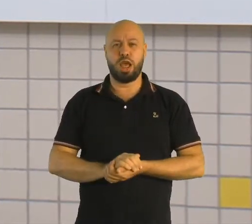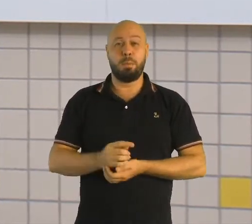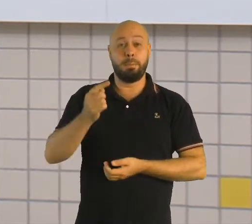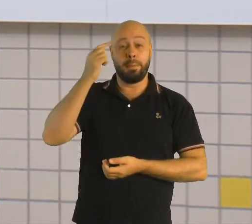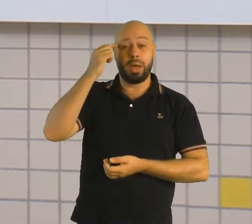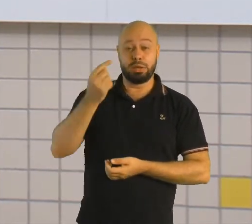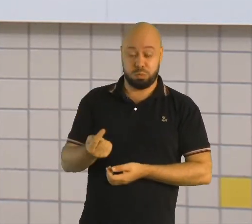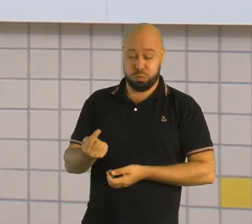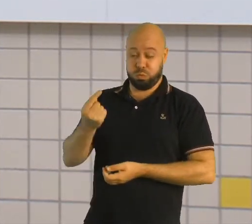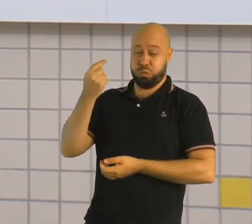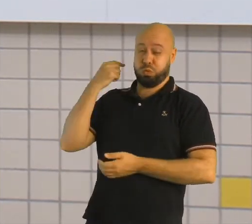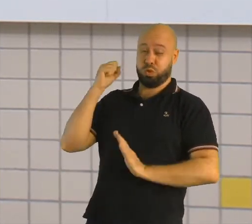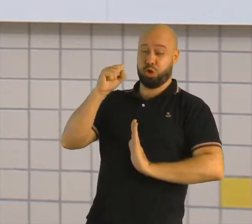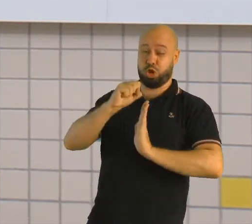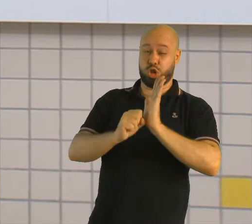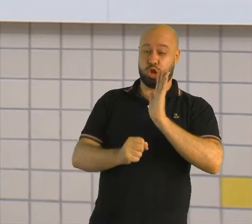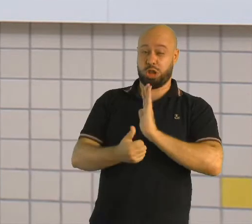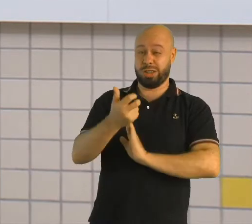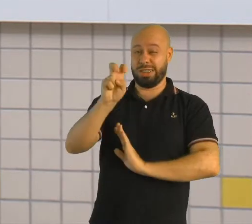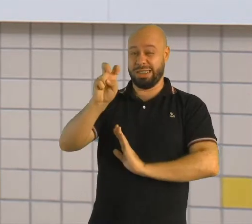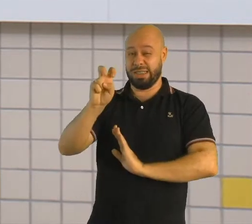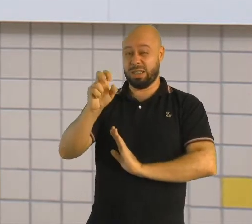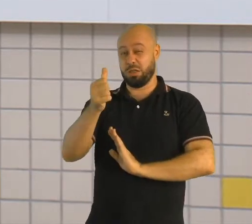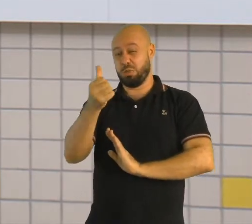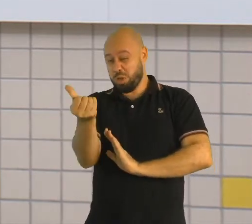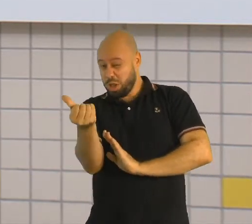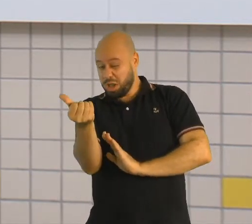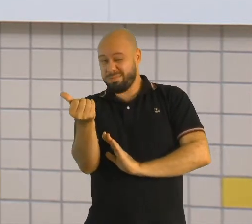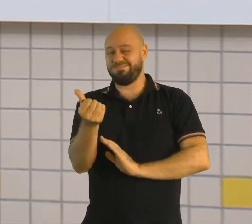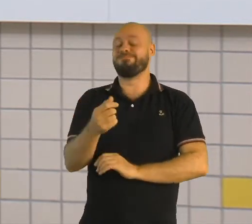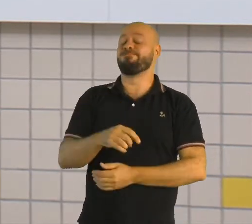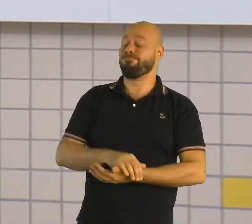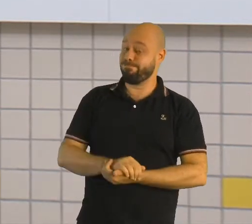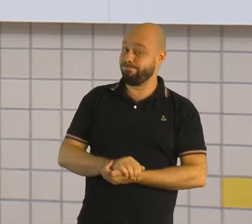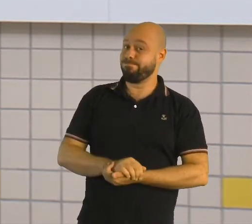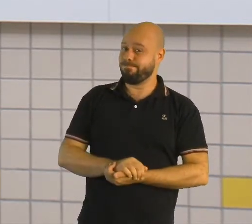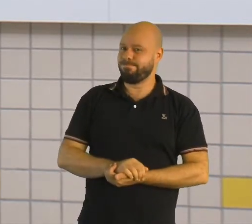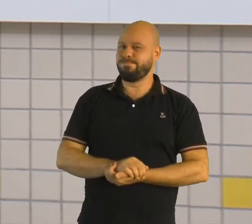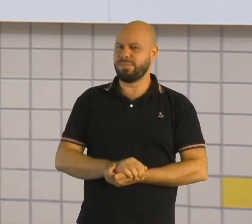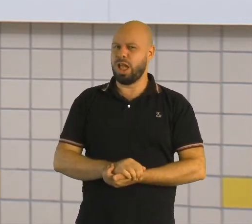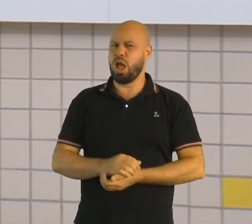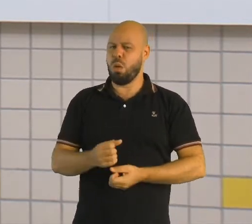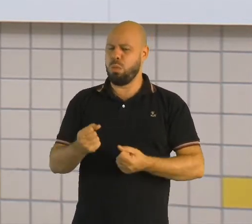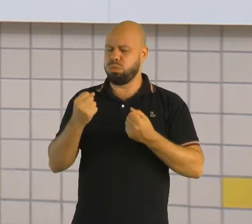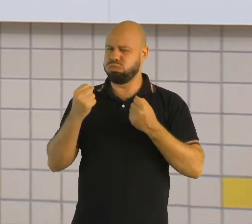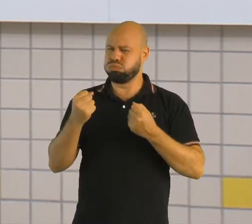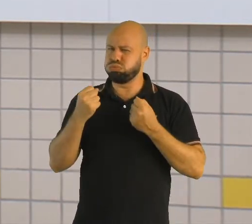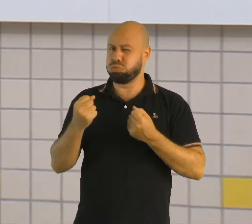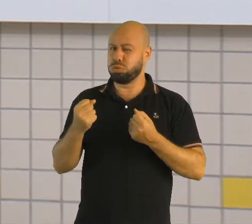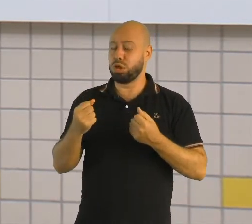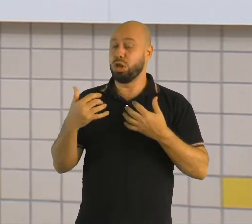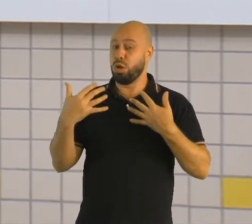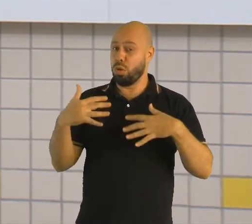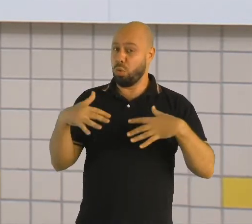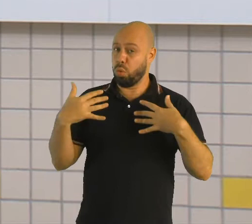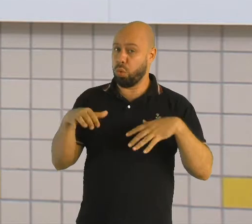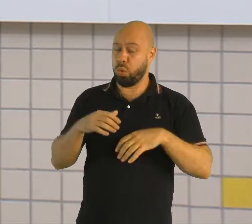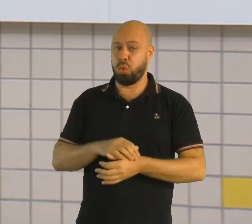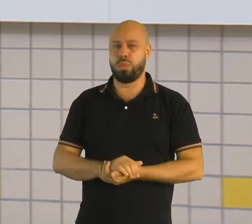século XV, do século XVI. Né? Então, esses artistas daquele período, eles tinham pessoas